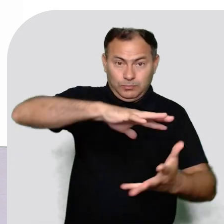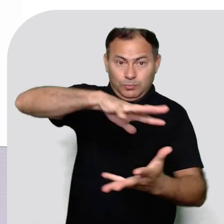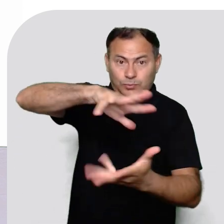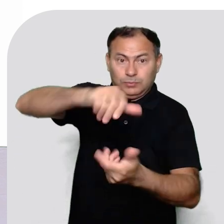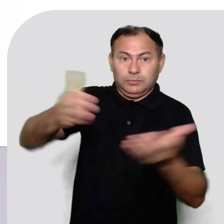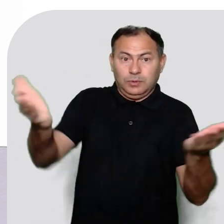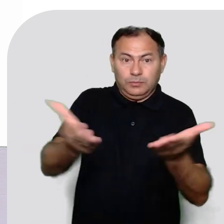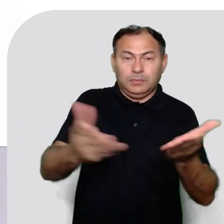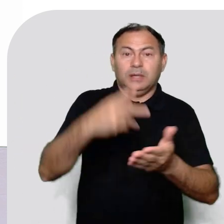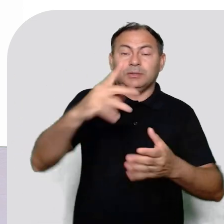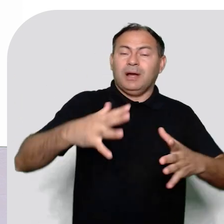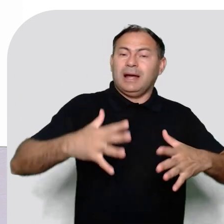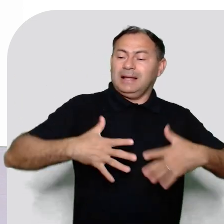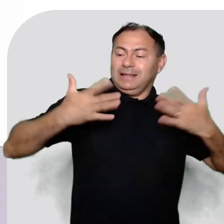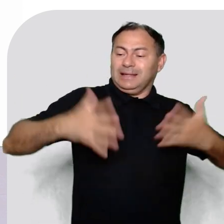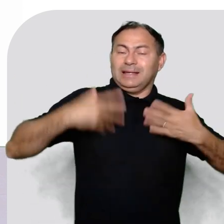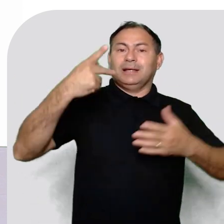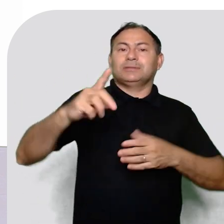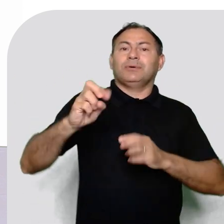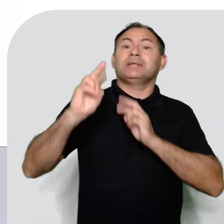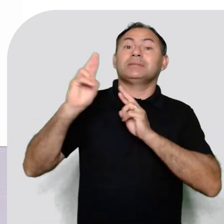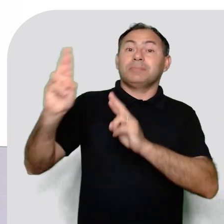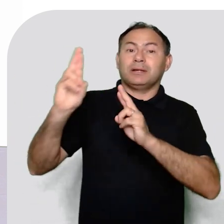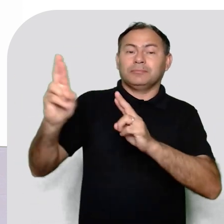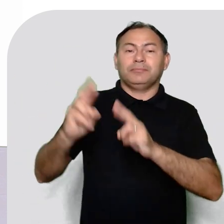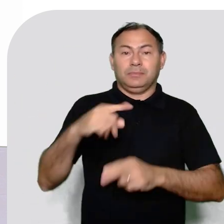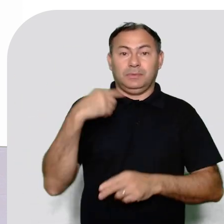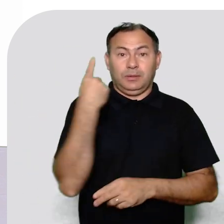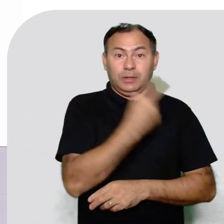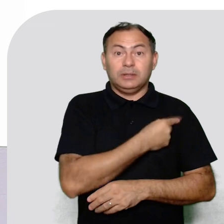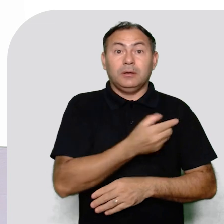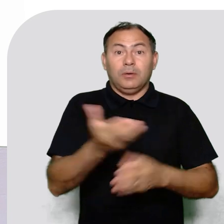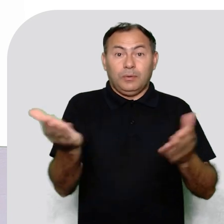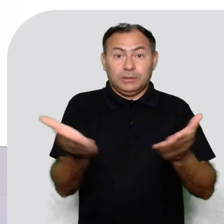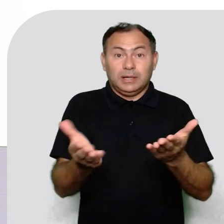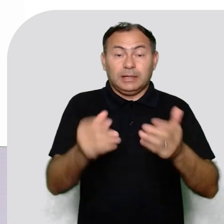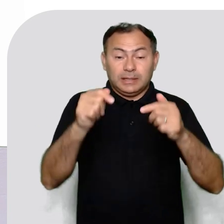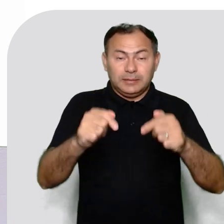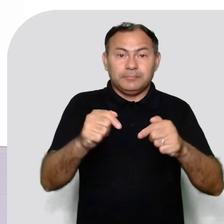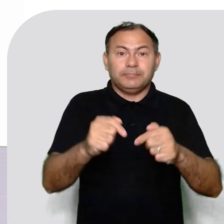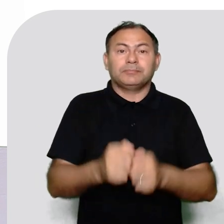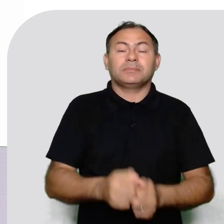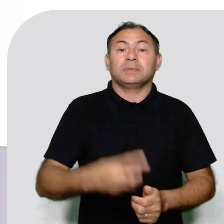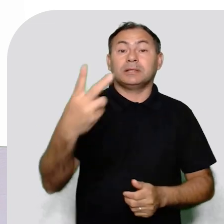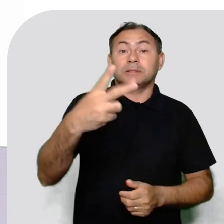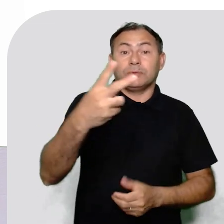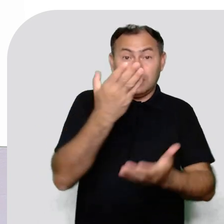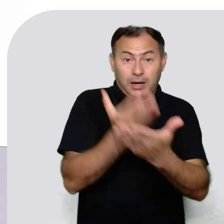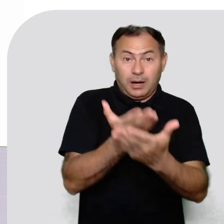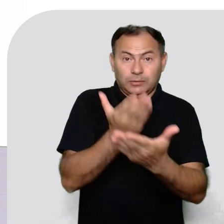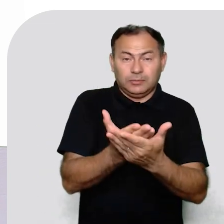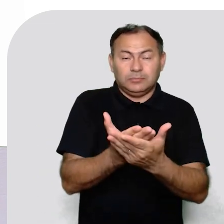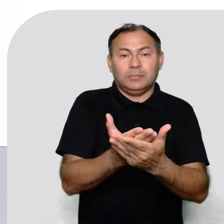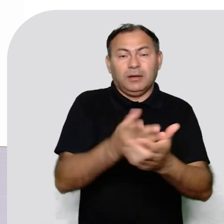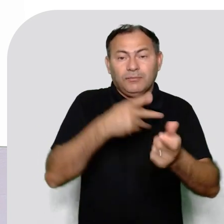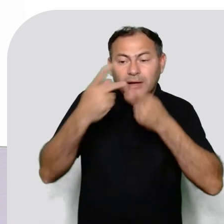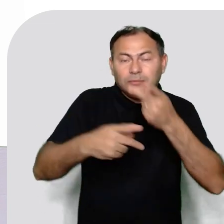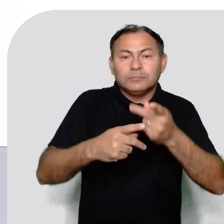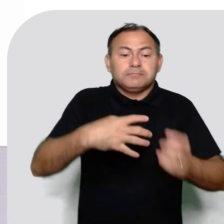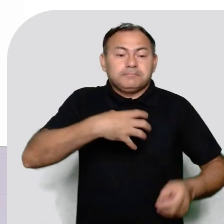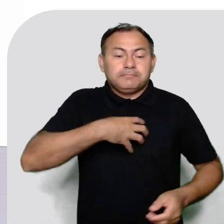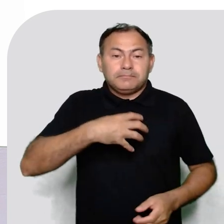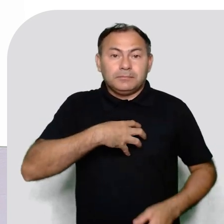mundo atual, suas alegrias e suas esperanças. Estamos aqui nessa segunda aula sobre